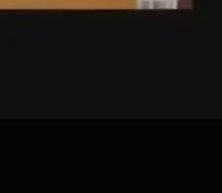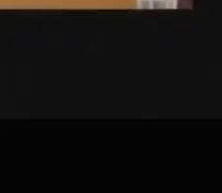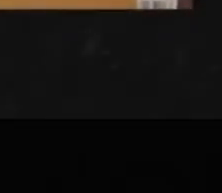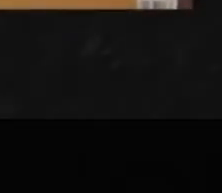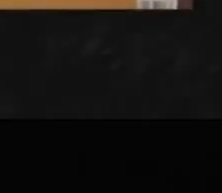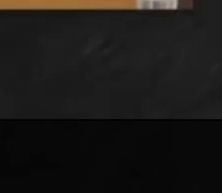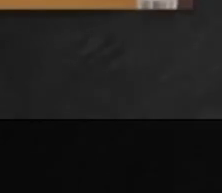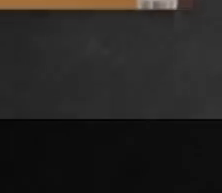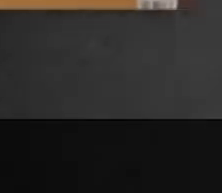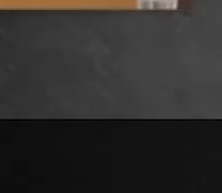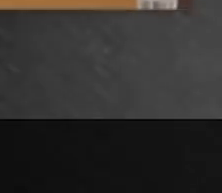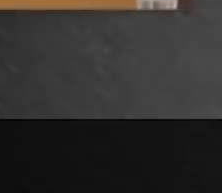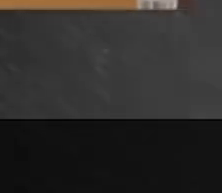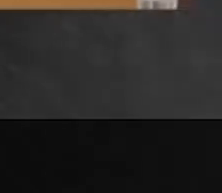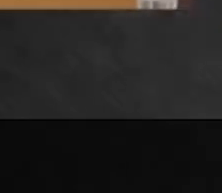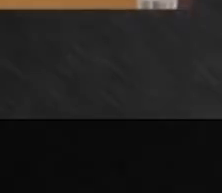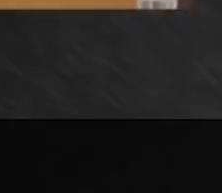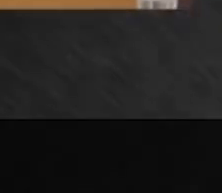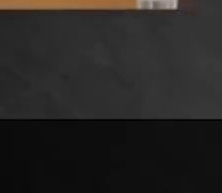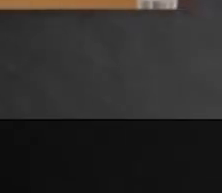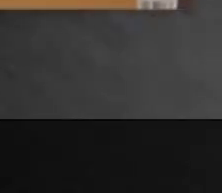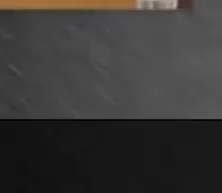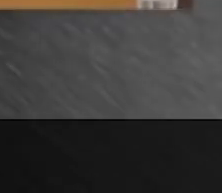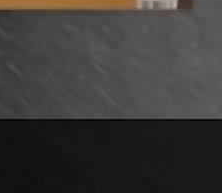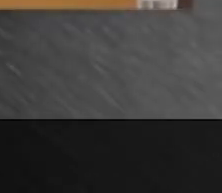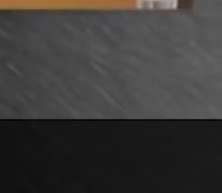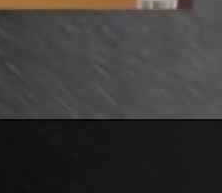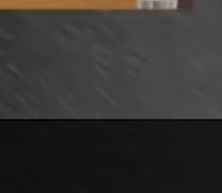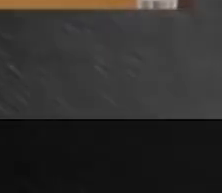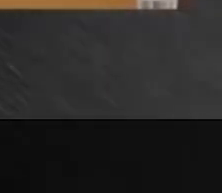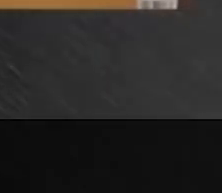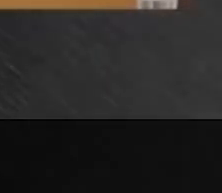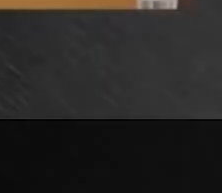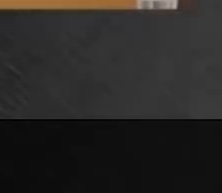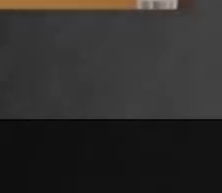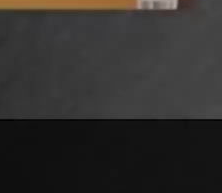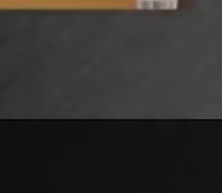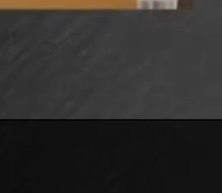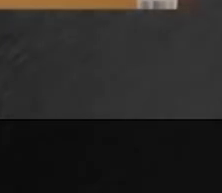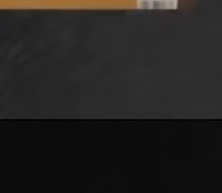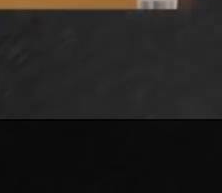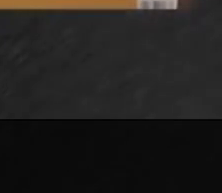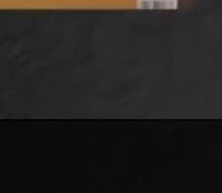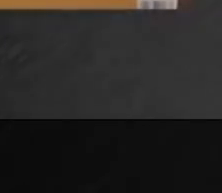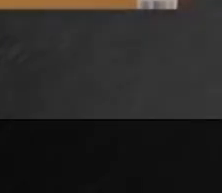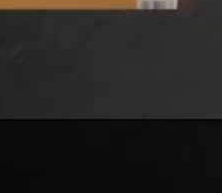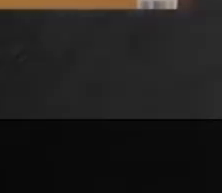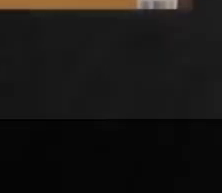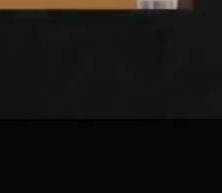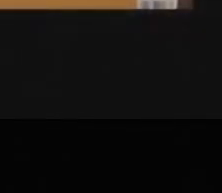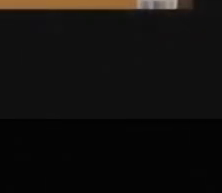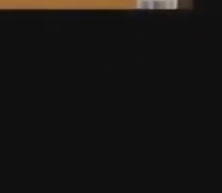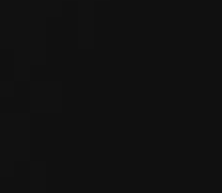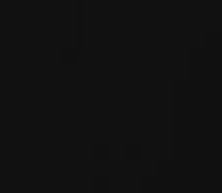psicóticas sob a perspectiva de que o tratamento era tornar possível a sua presença na